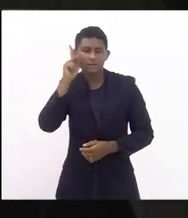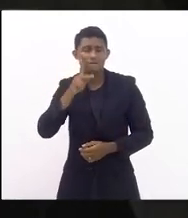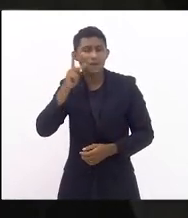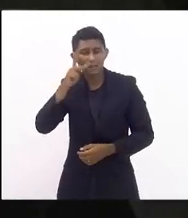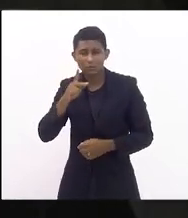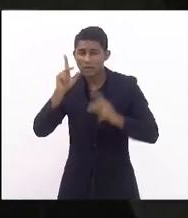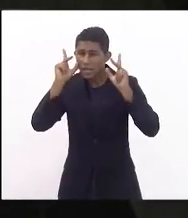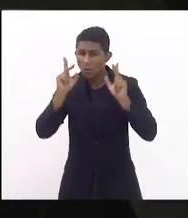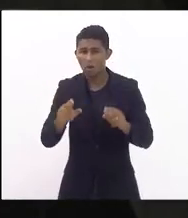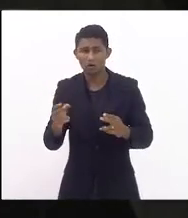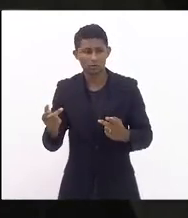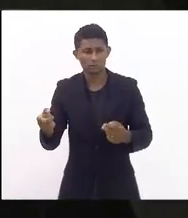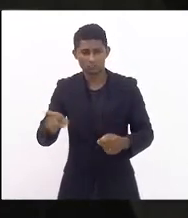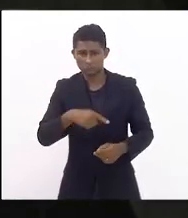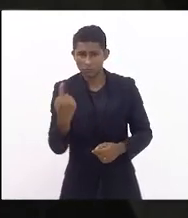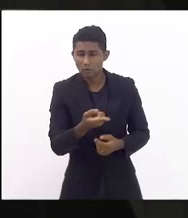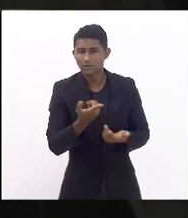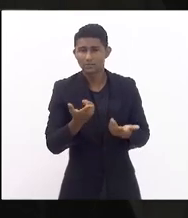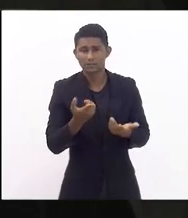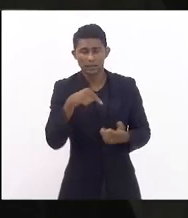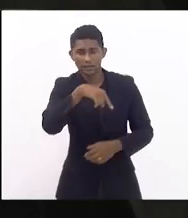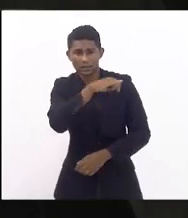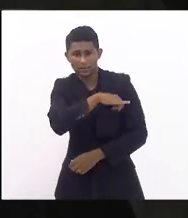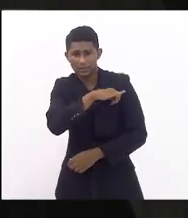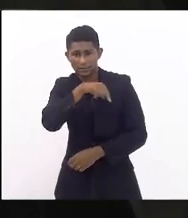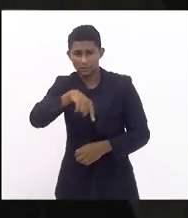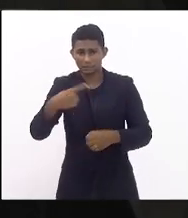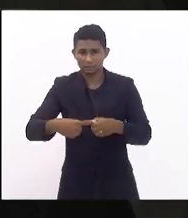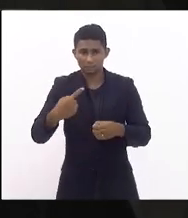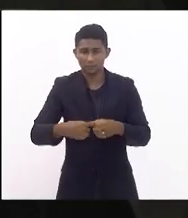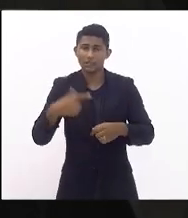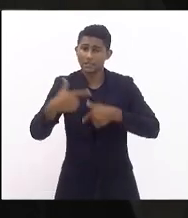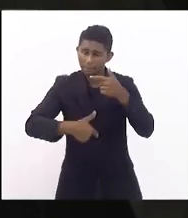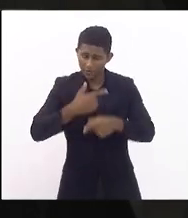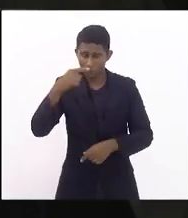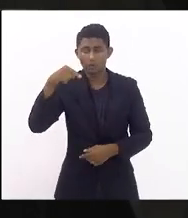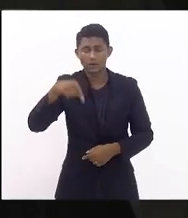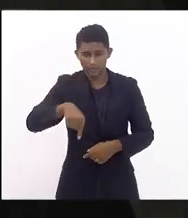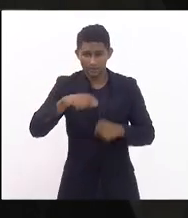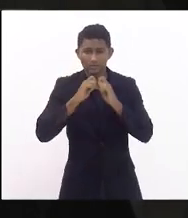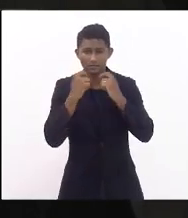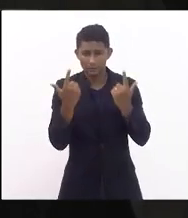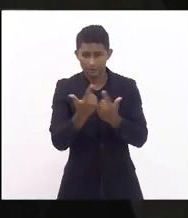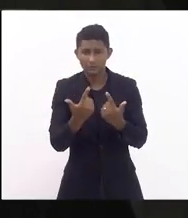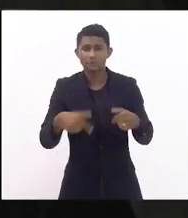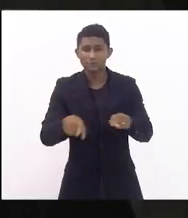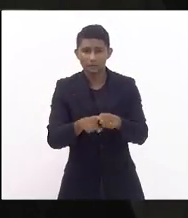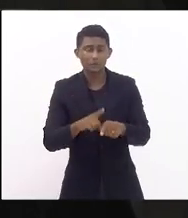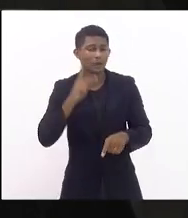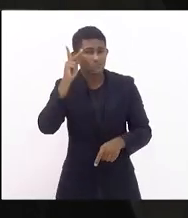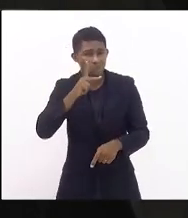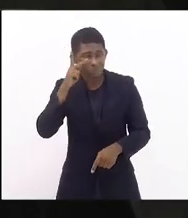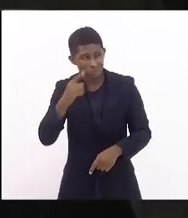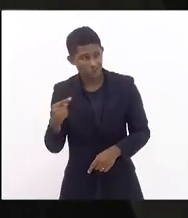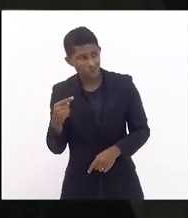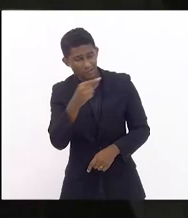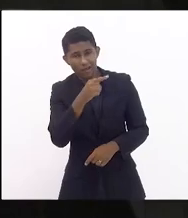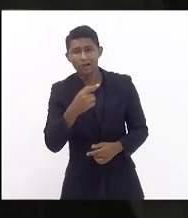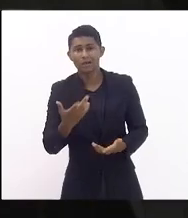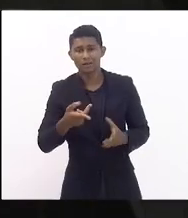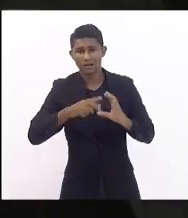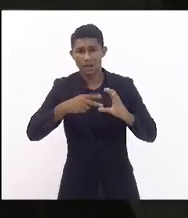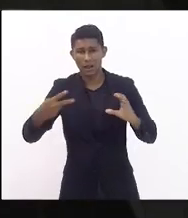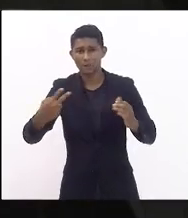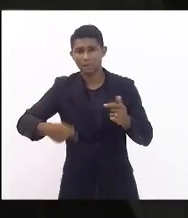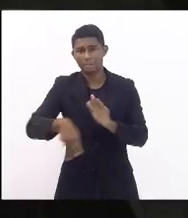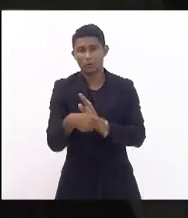na esfera do município do Rio de Janeiro, trabalhou conosco aqui na Assembleia, estava exercendo mandato na Câmara Municipal do Rio de Janeiro. Então, quero chamar